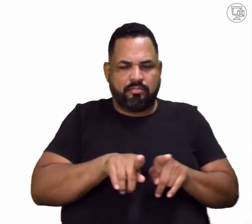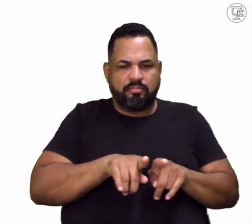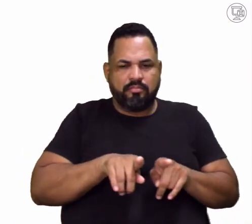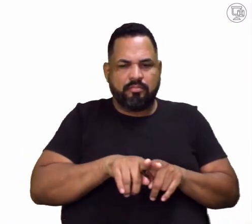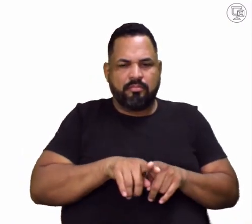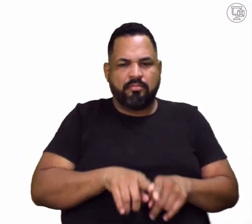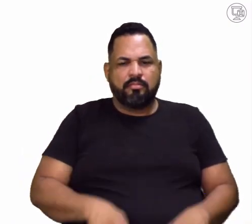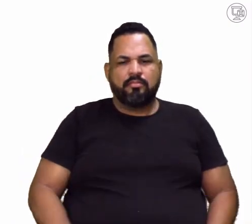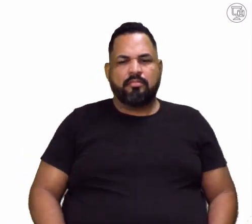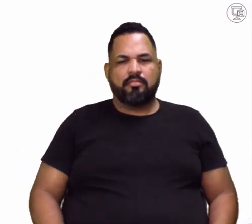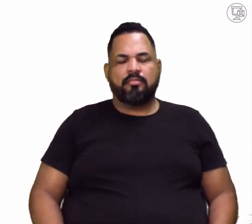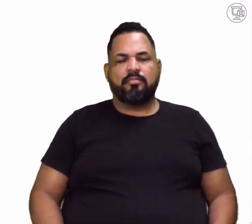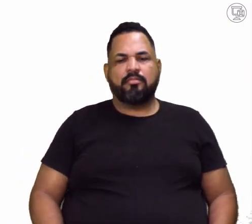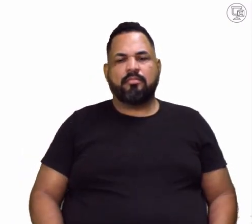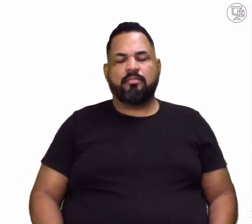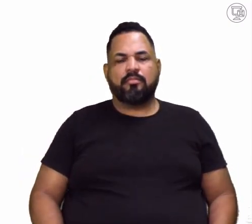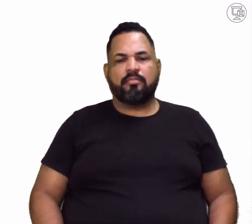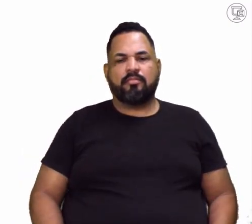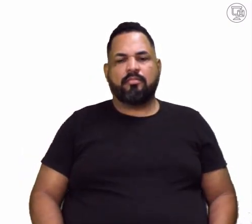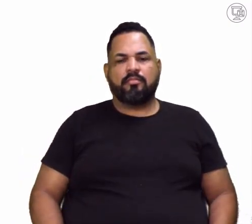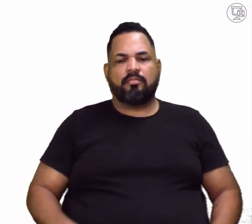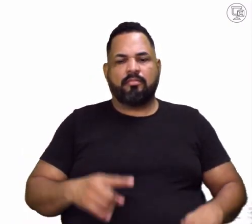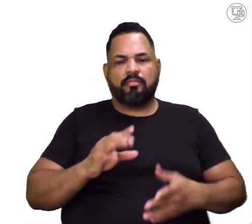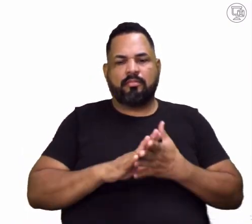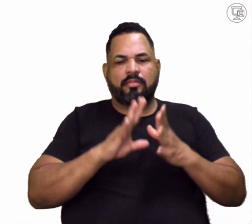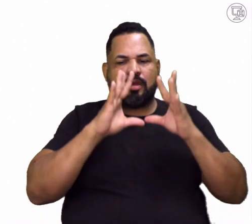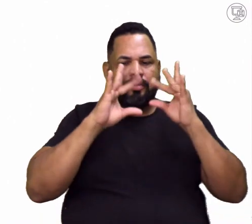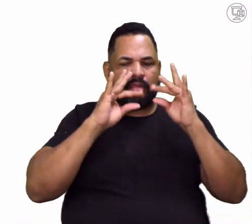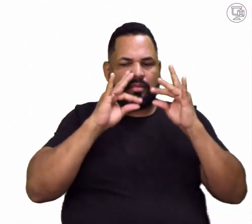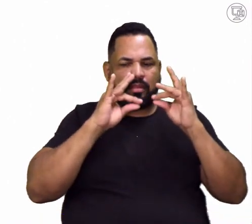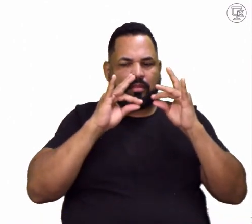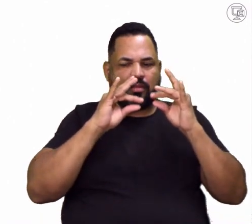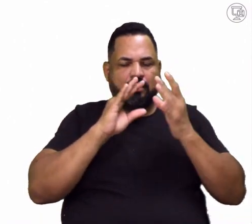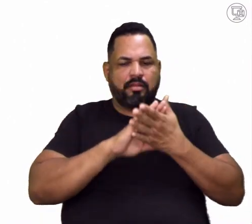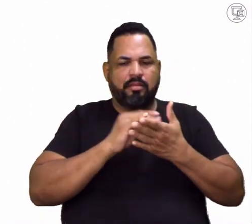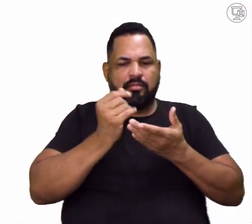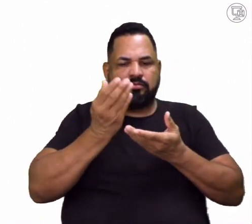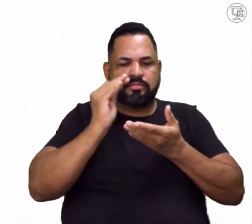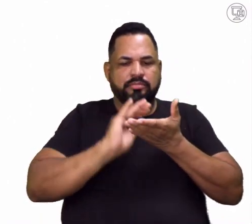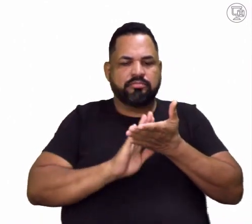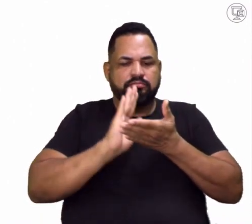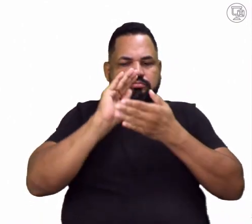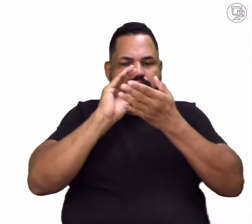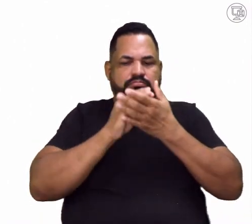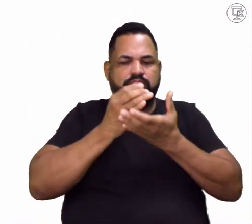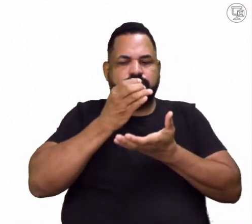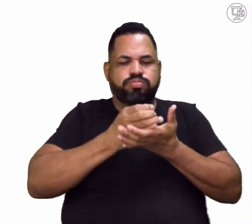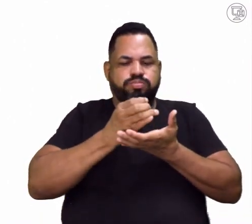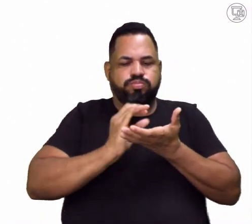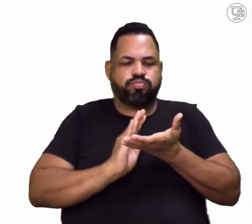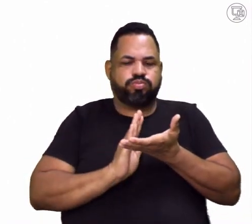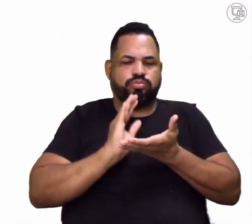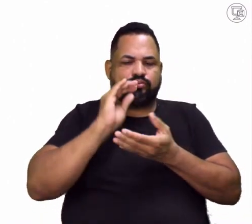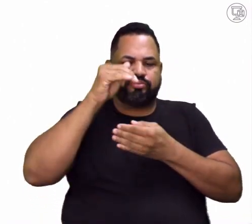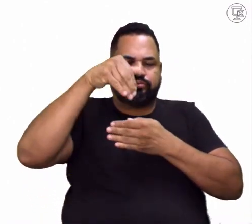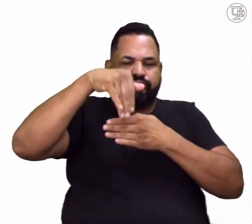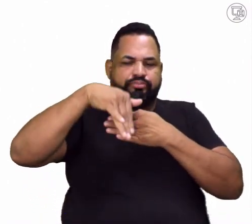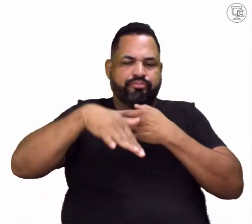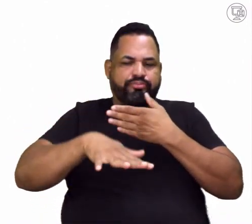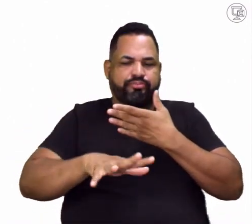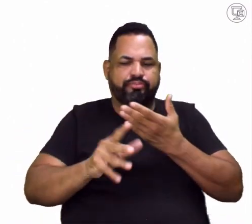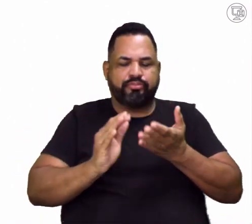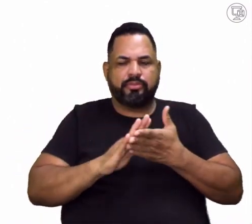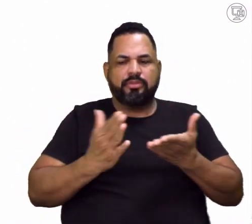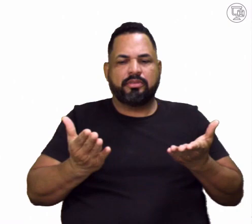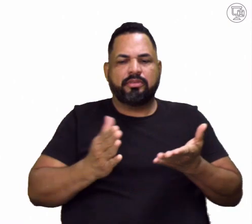nós teremos aí ó o líquido né que vaza pelo recipiente até no